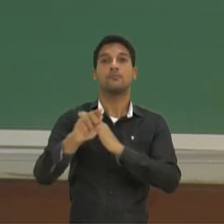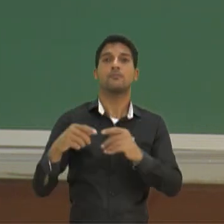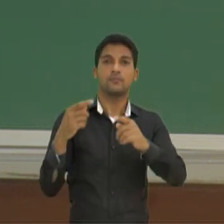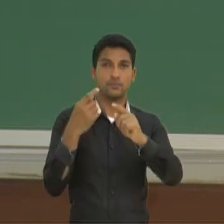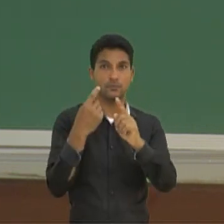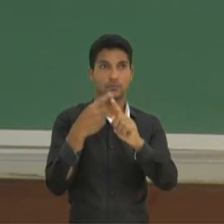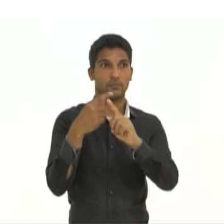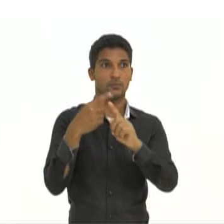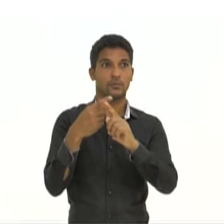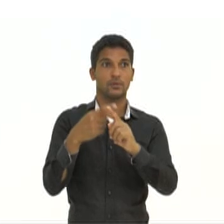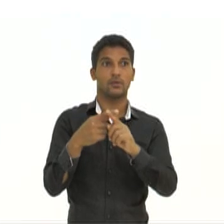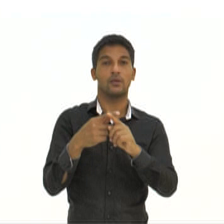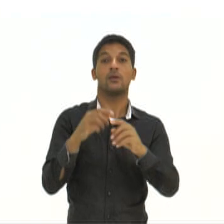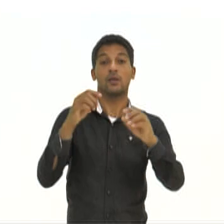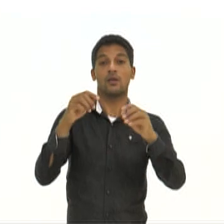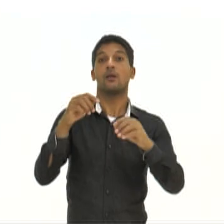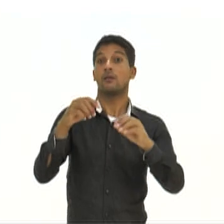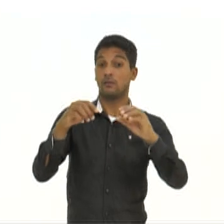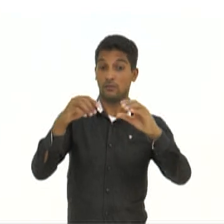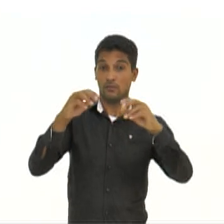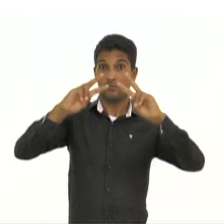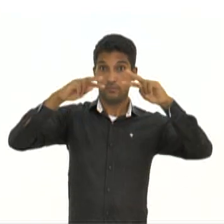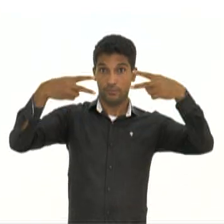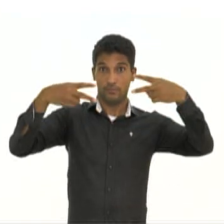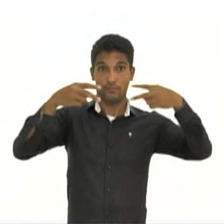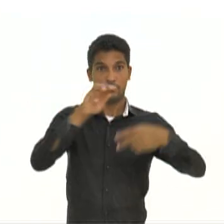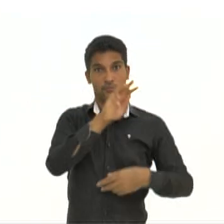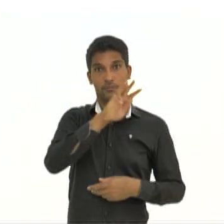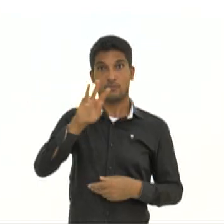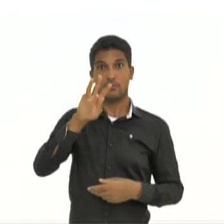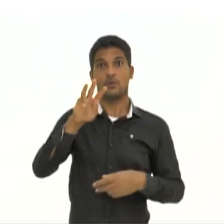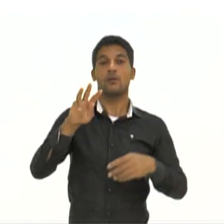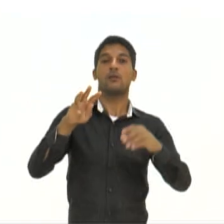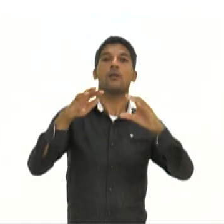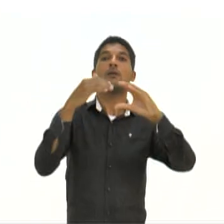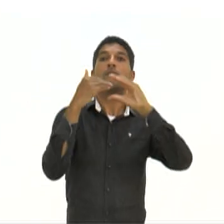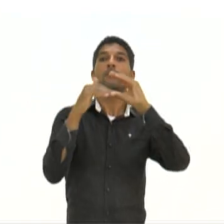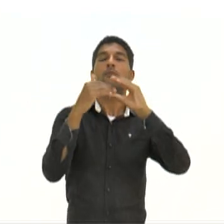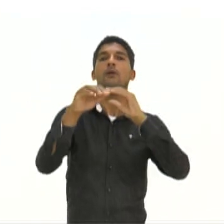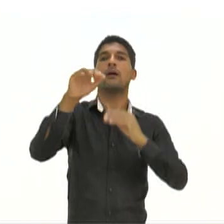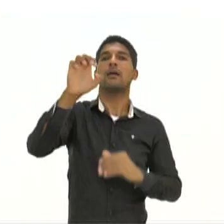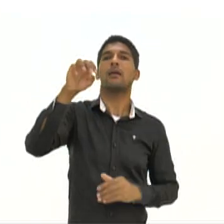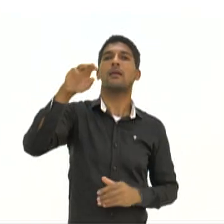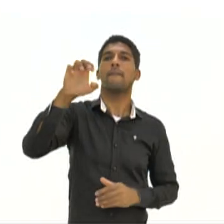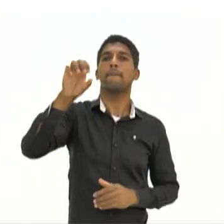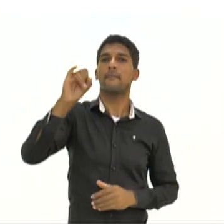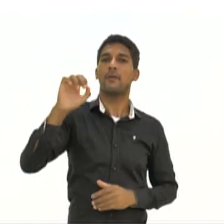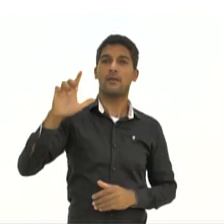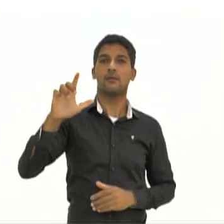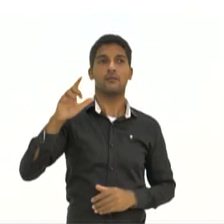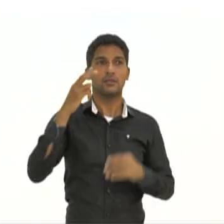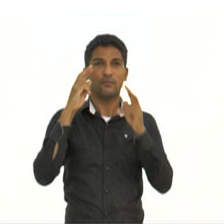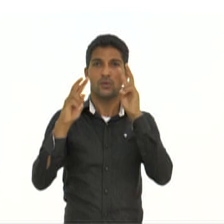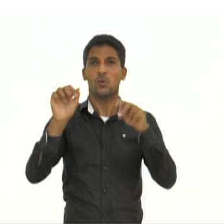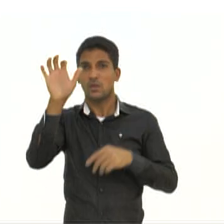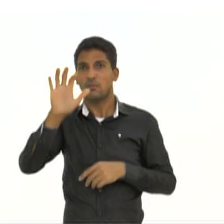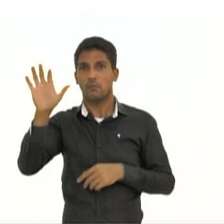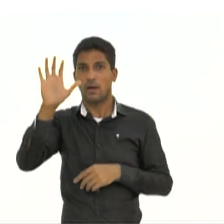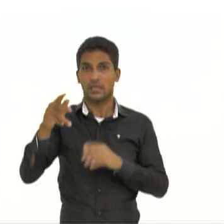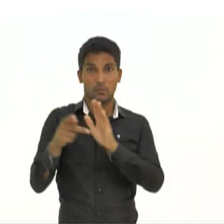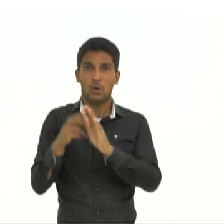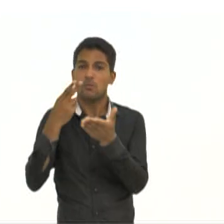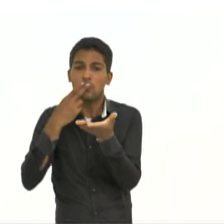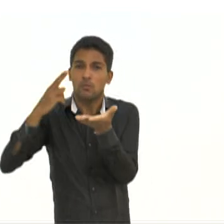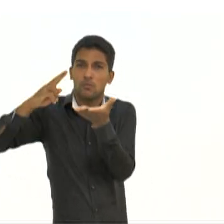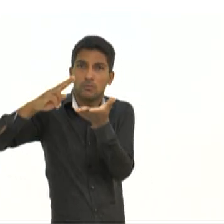que a conta do arroba Gmail tem como ícone a imagem de um envelope de carta? E aí, essa não está